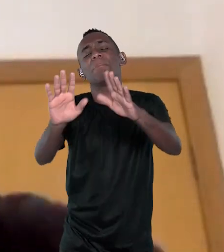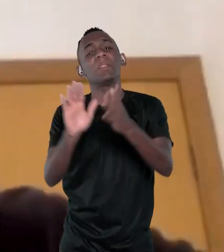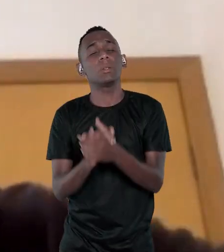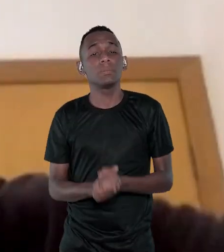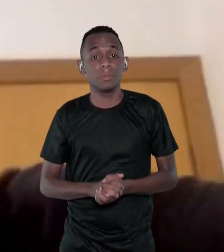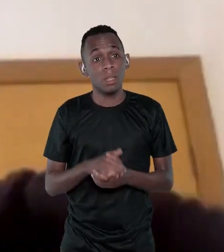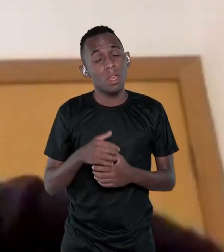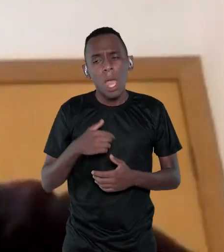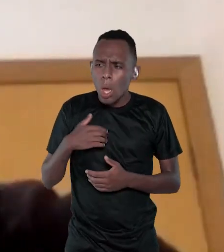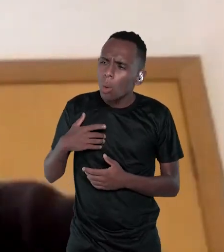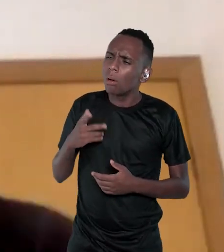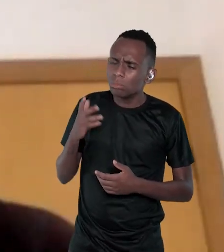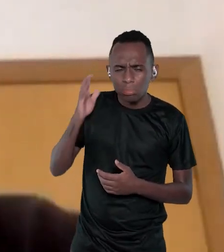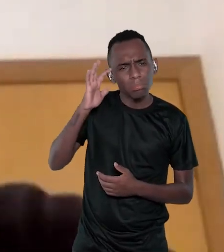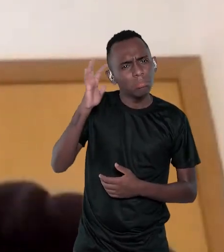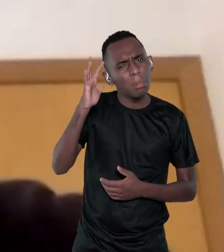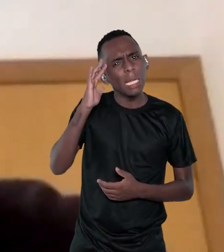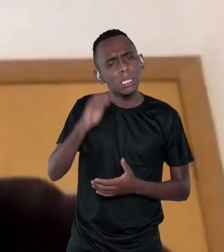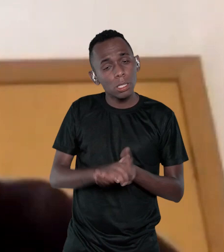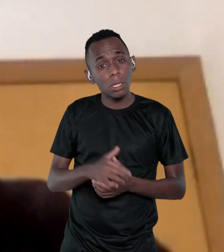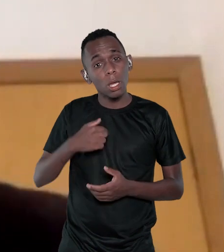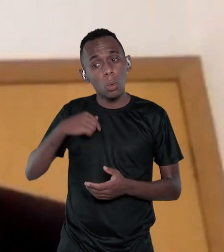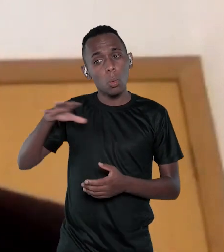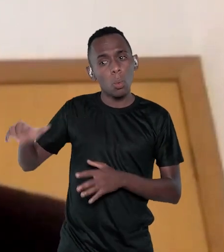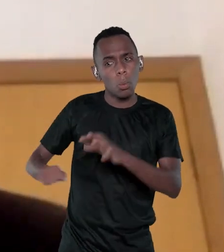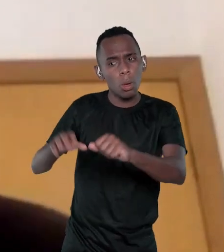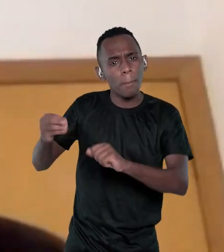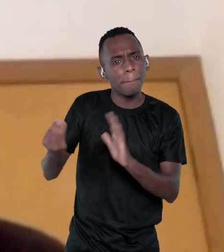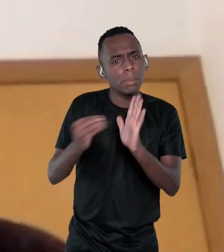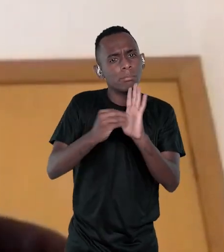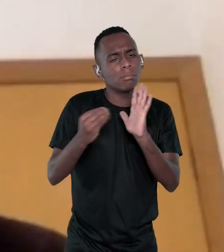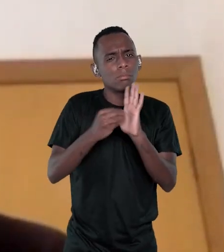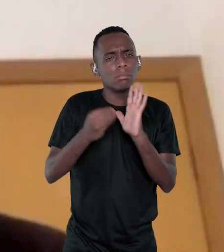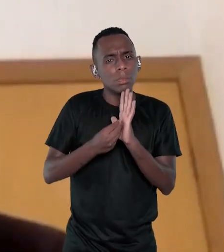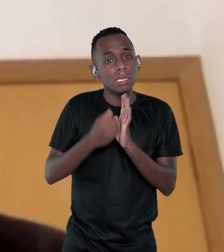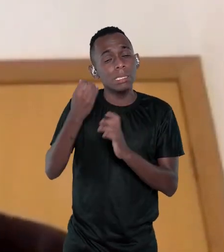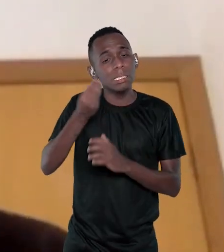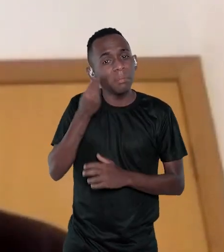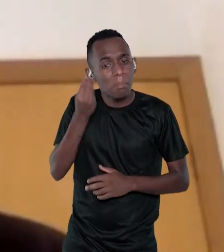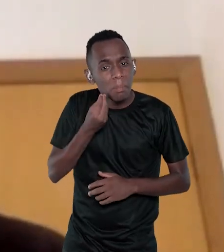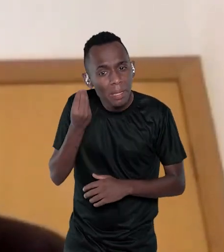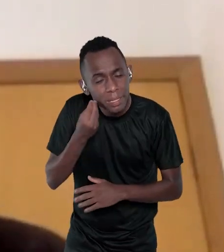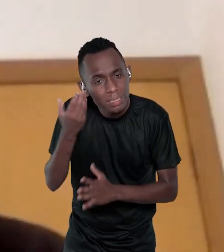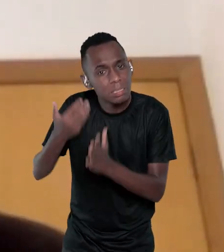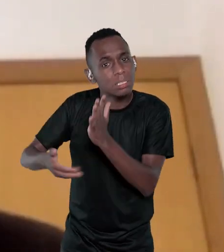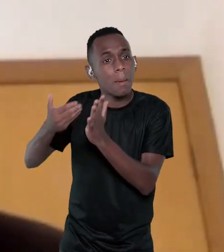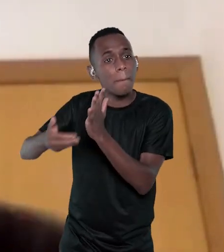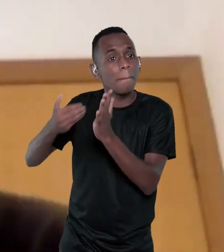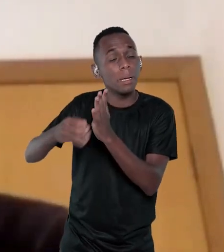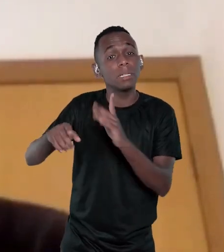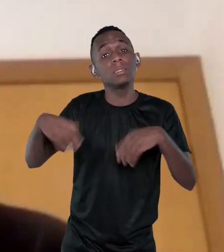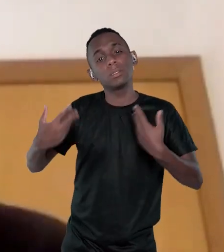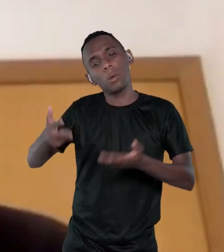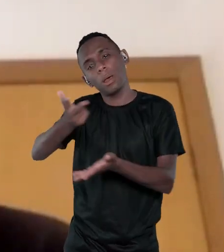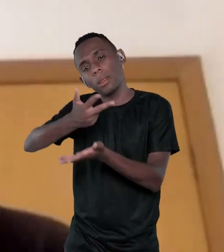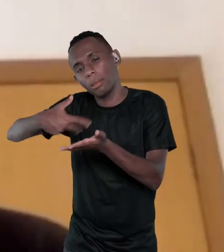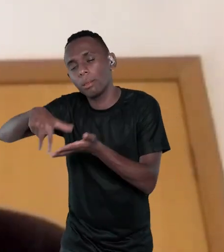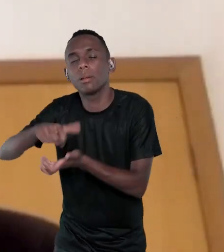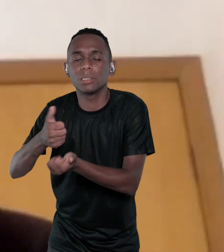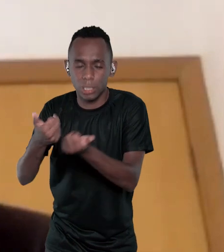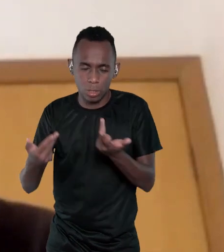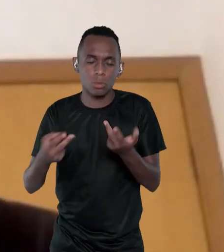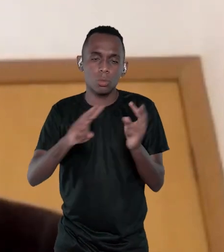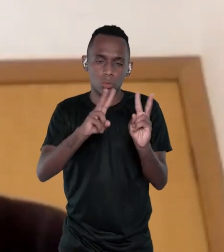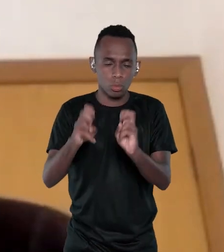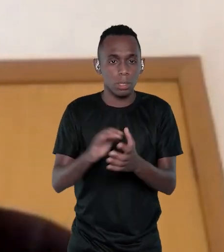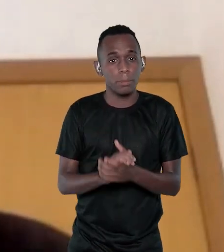hotel, perde pela estrada da vida, né? Eu fui relatando isso,